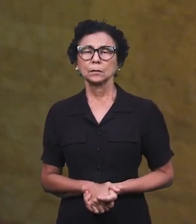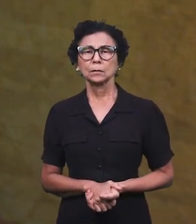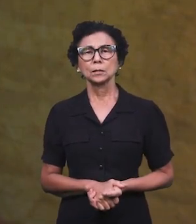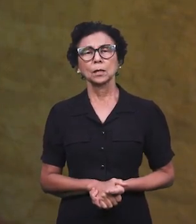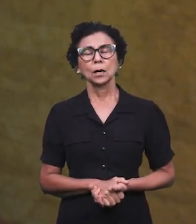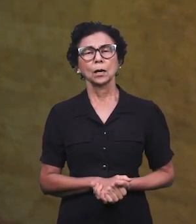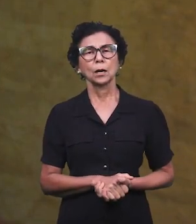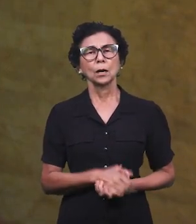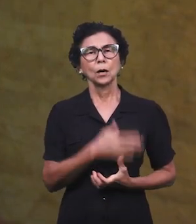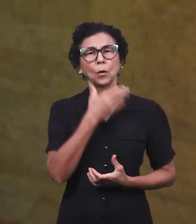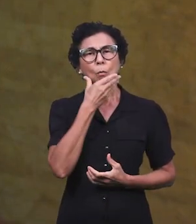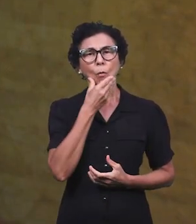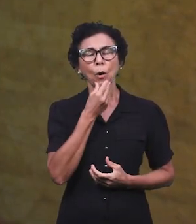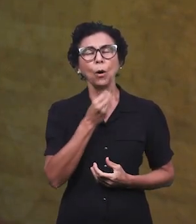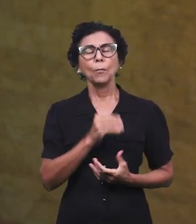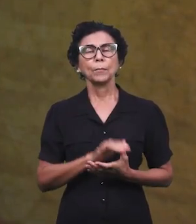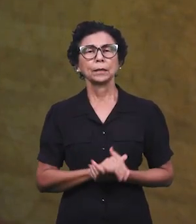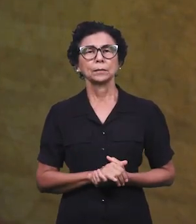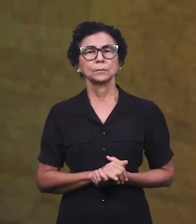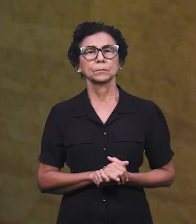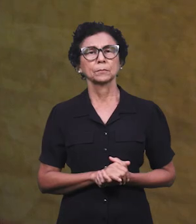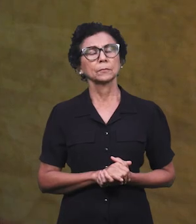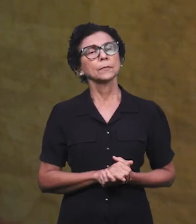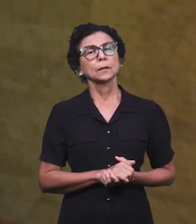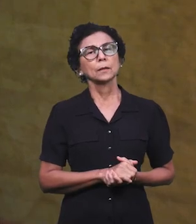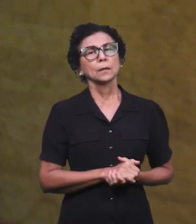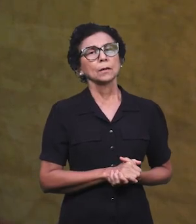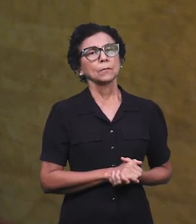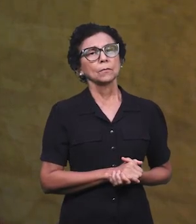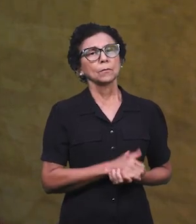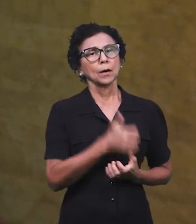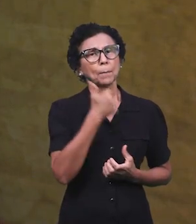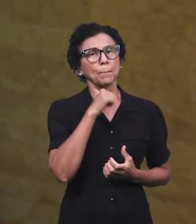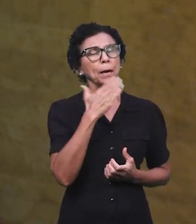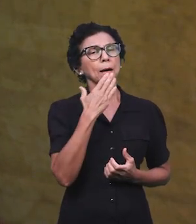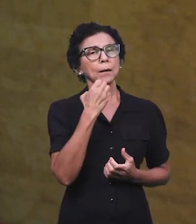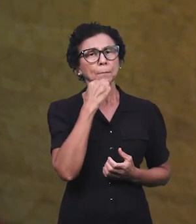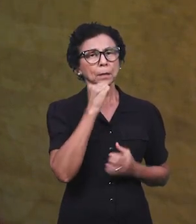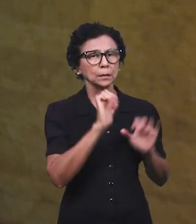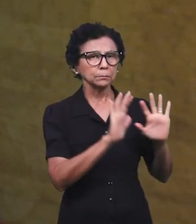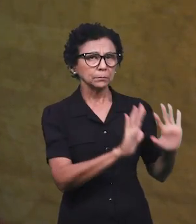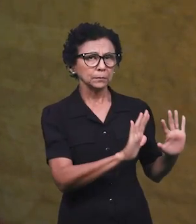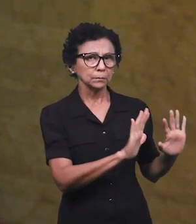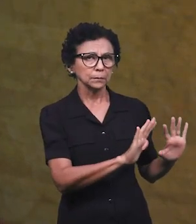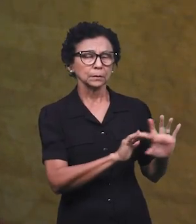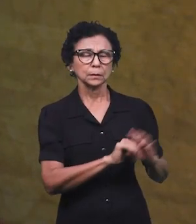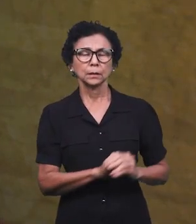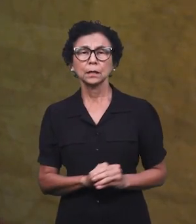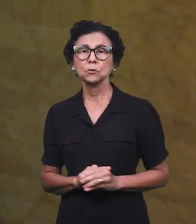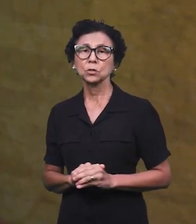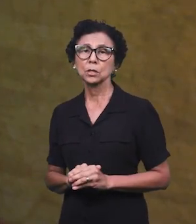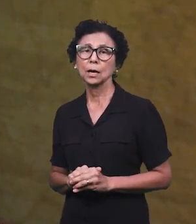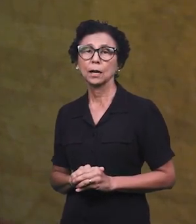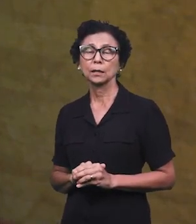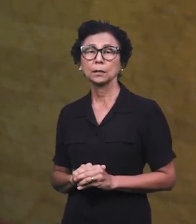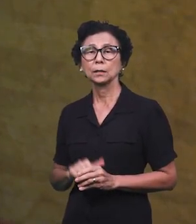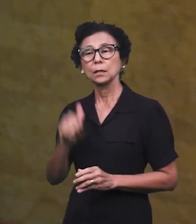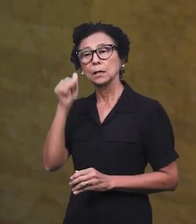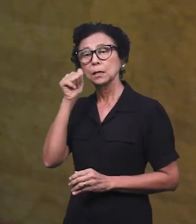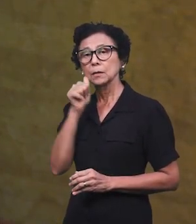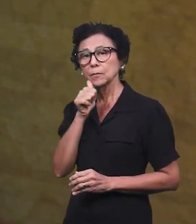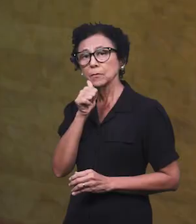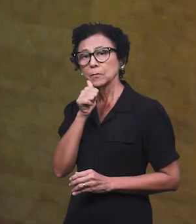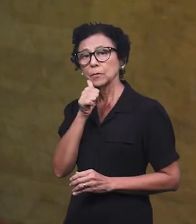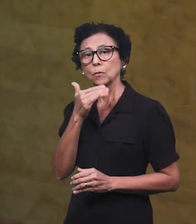sua casa, seus pais, sua família, e se unirá a uma mulher, e agora serão dois em uma só carne, né? Então, todas as